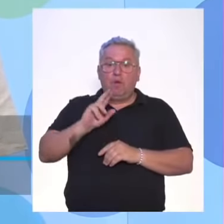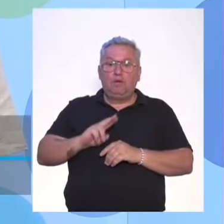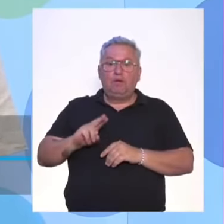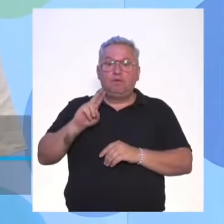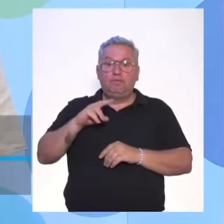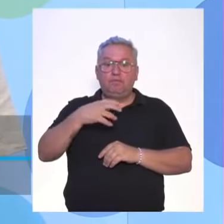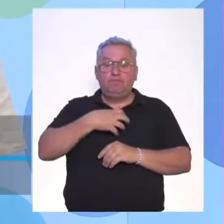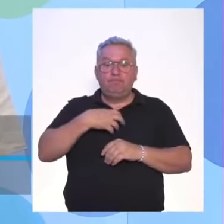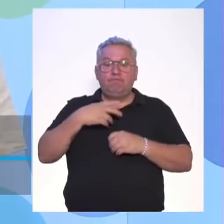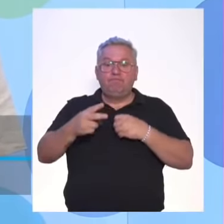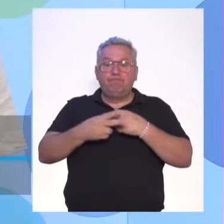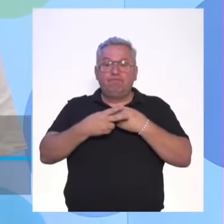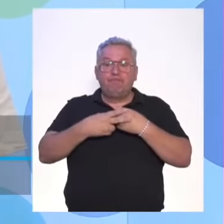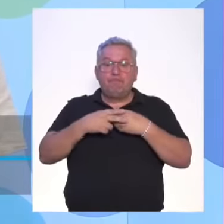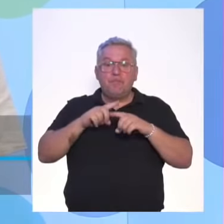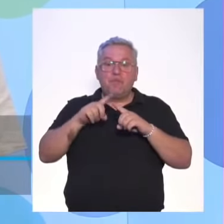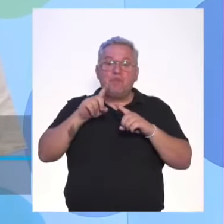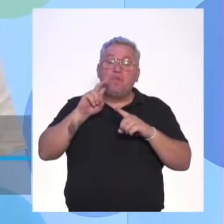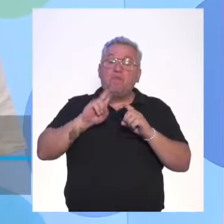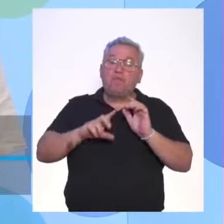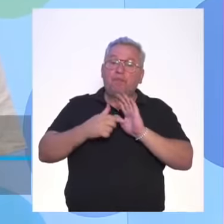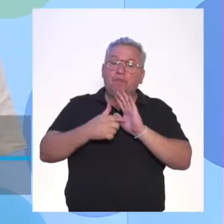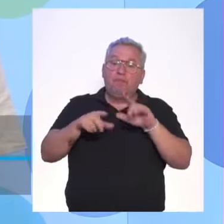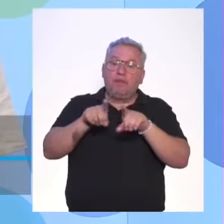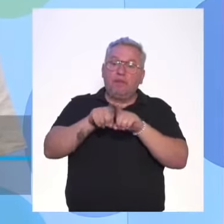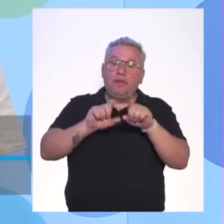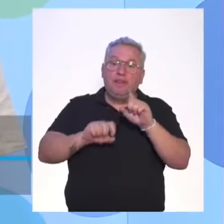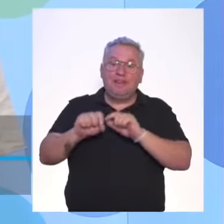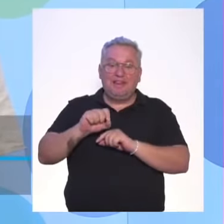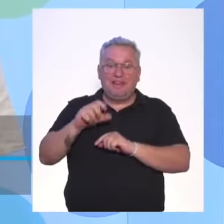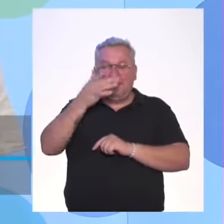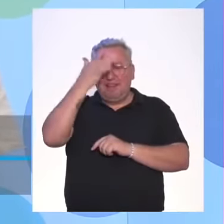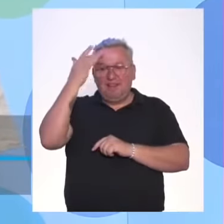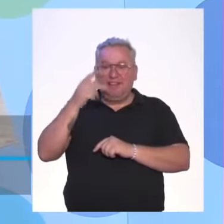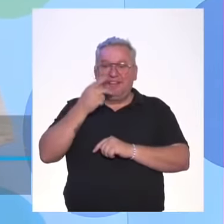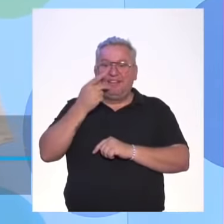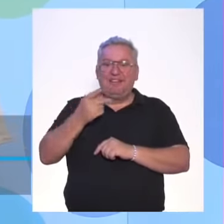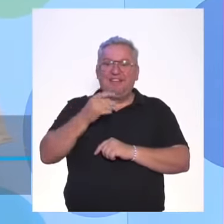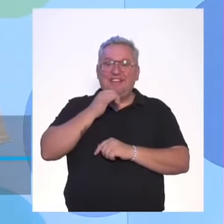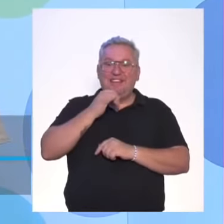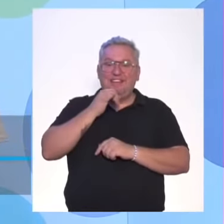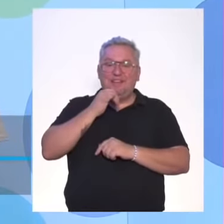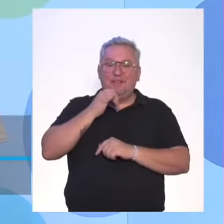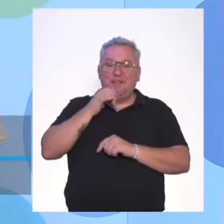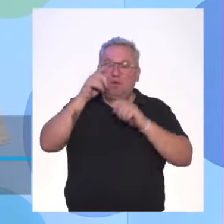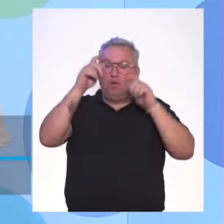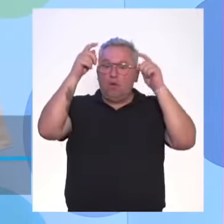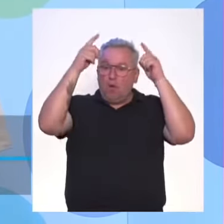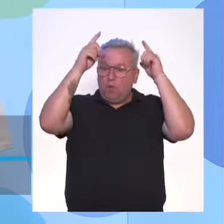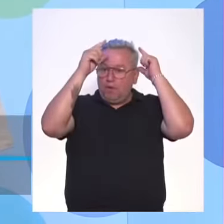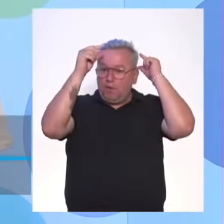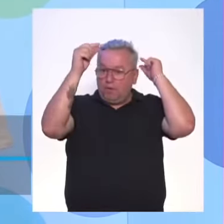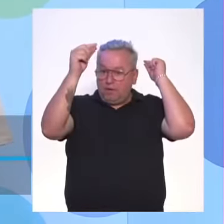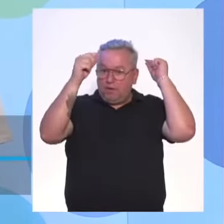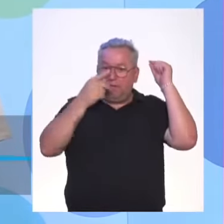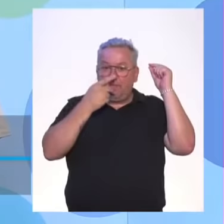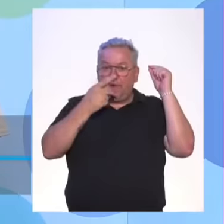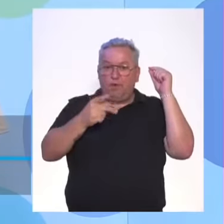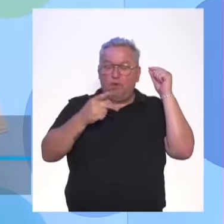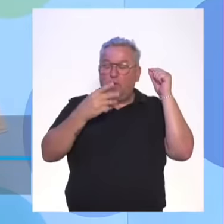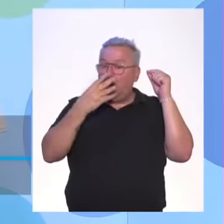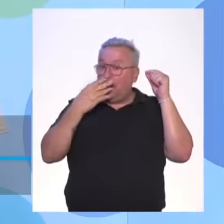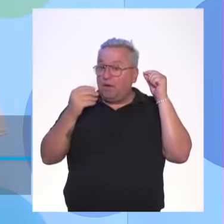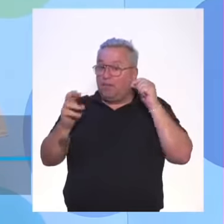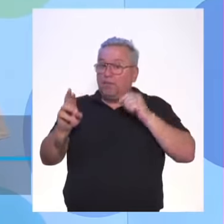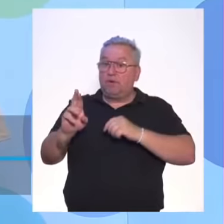usar aí os modos verbais para indicar o que a pessoa falou então digamos O Pequeno Príncipe disse né a raposa